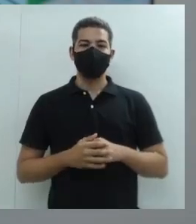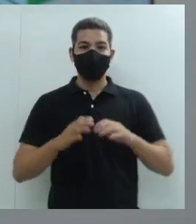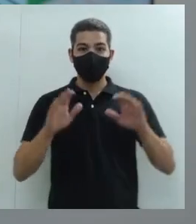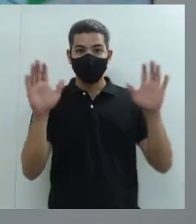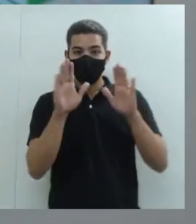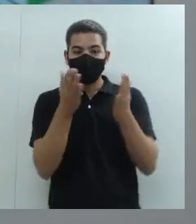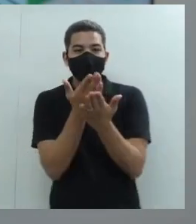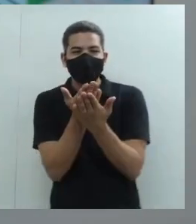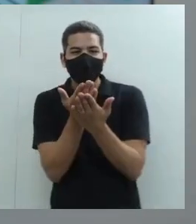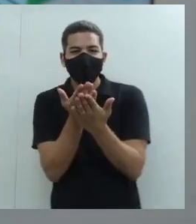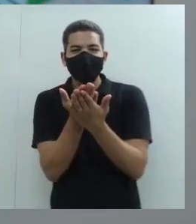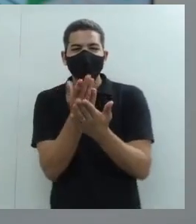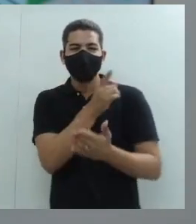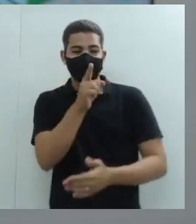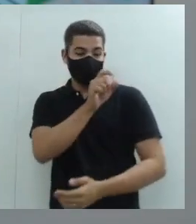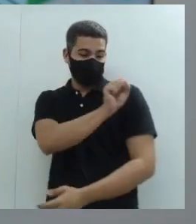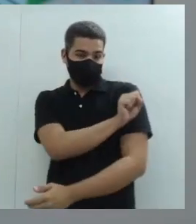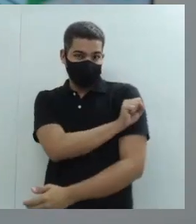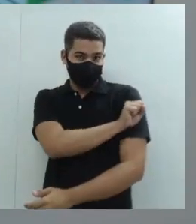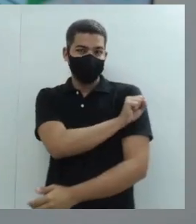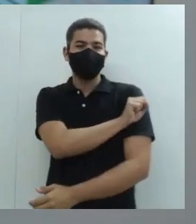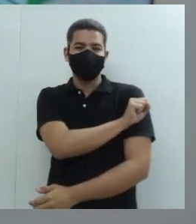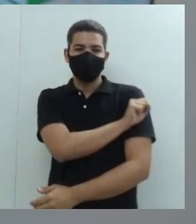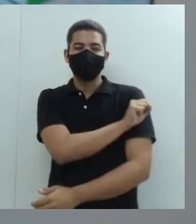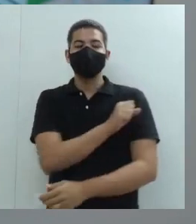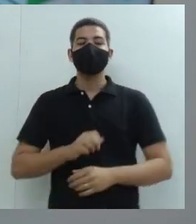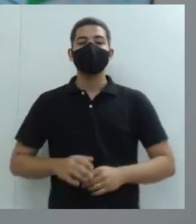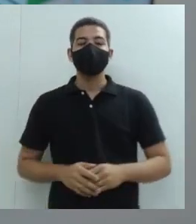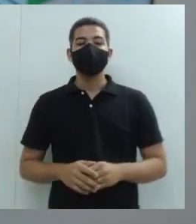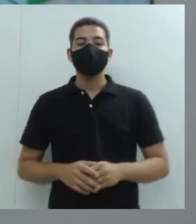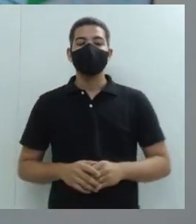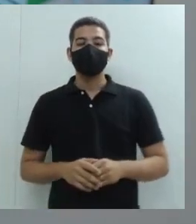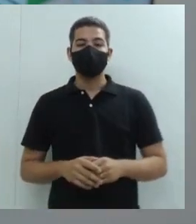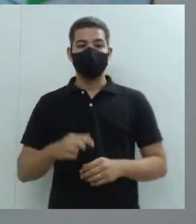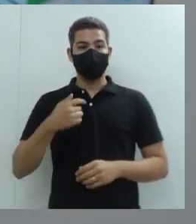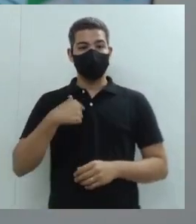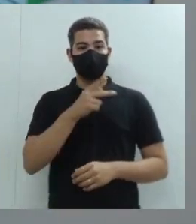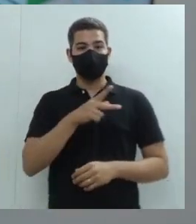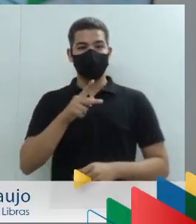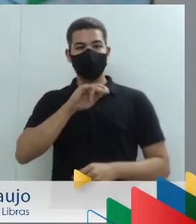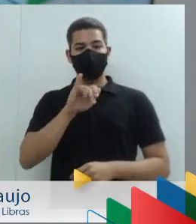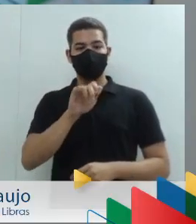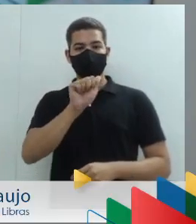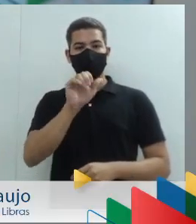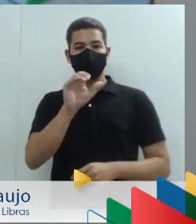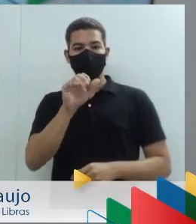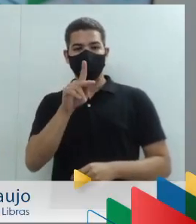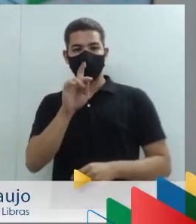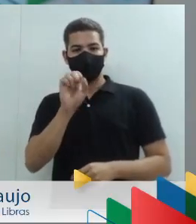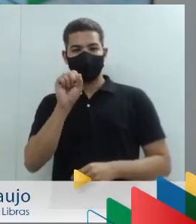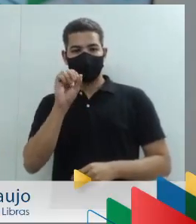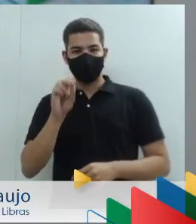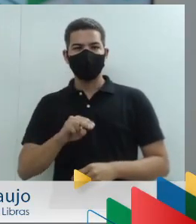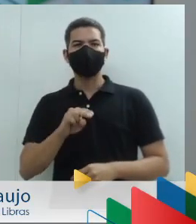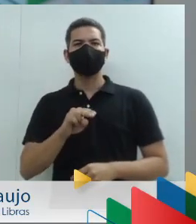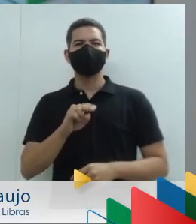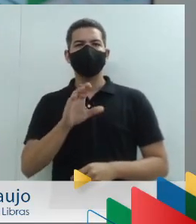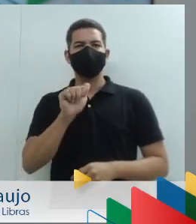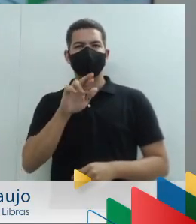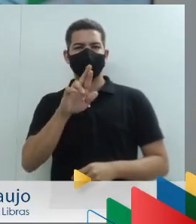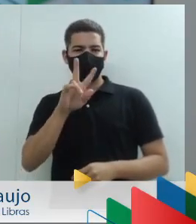Olá, estudantes do 8º ano do Ensino Fundamental. Eu sou o professor Jackson Carvalho, professor de